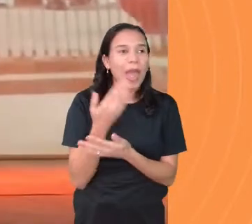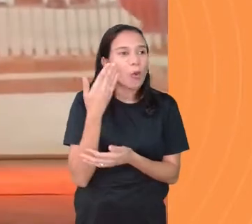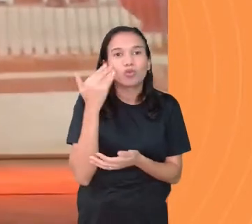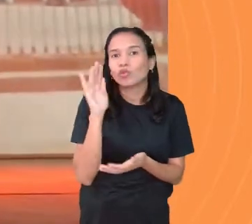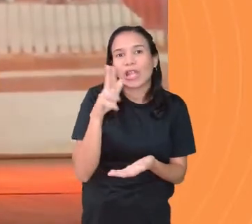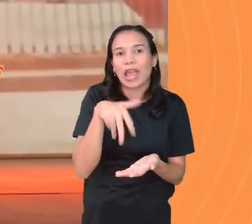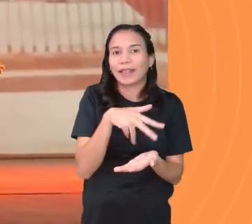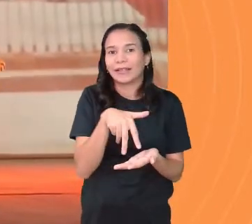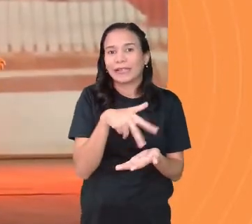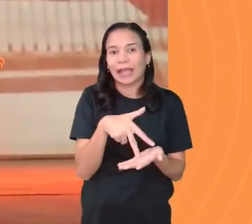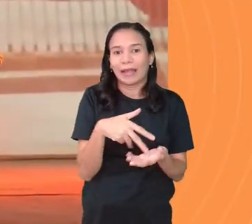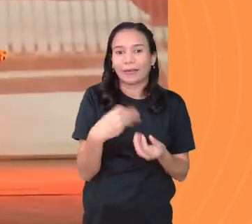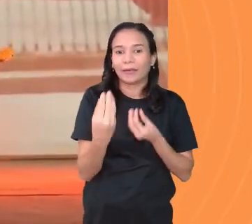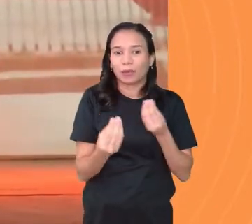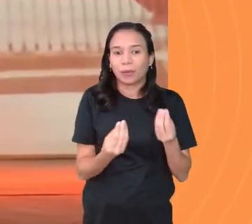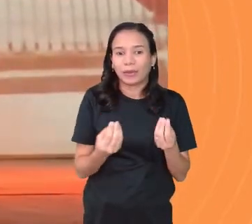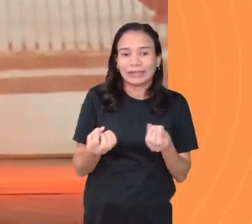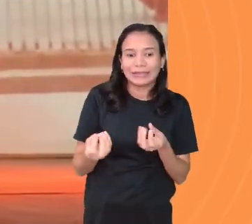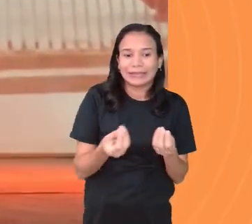nada.